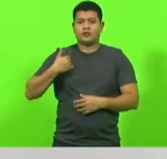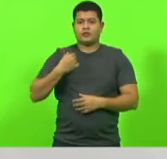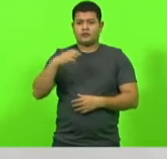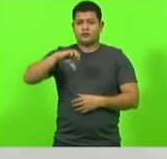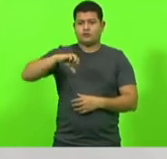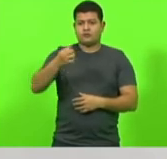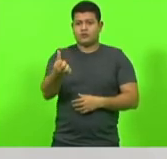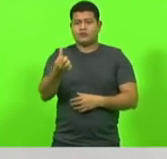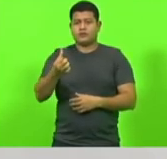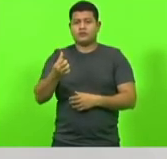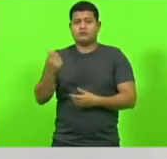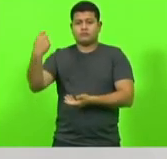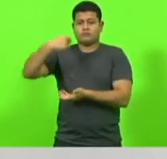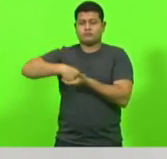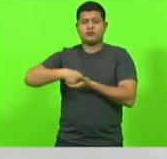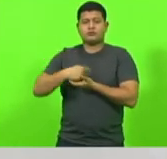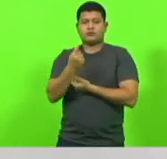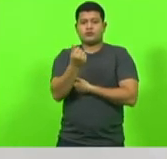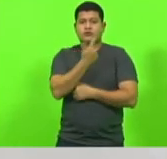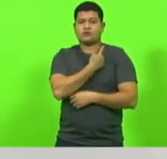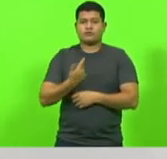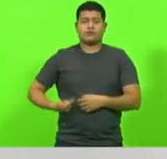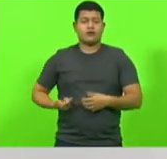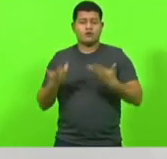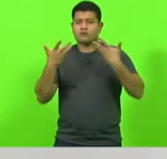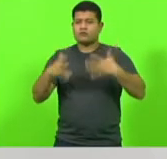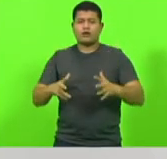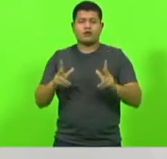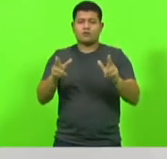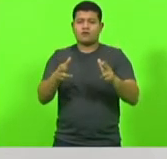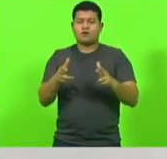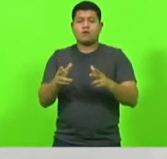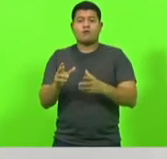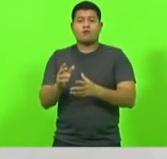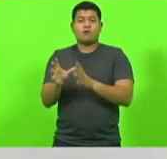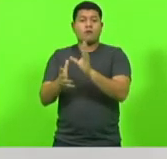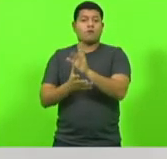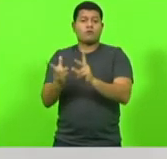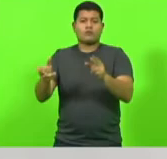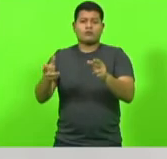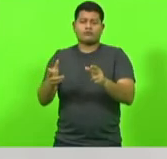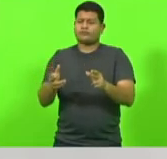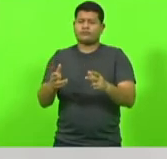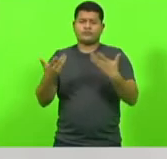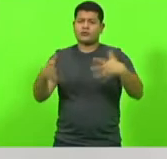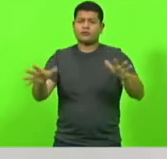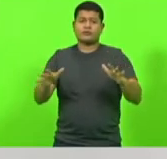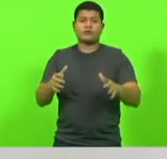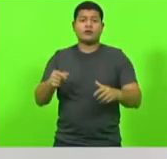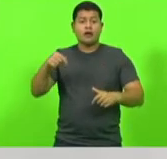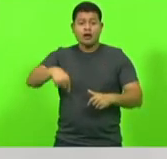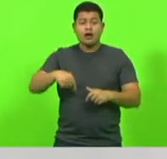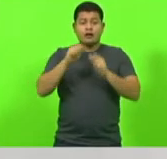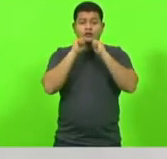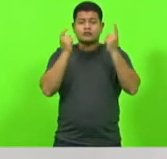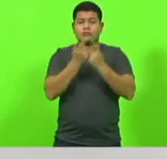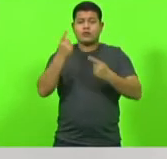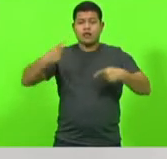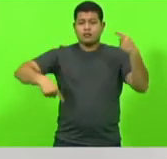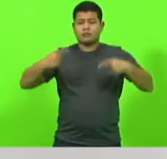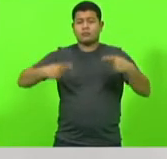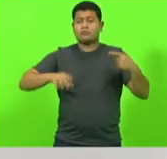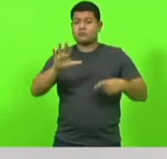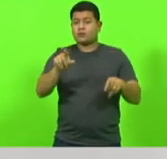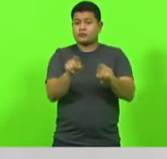Eu não quero que isso se repita, eu não quero mais casos como esse. Essa casa é uma casa de debates, mas também pode ser